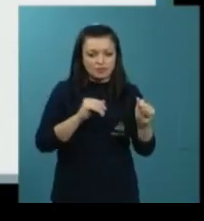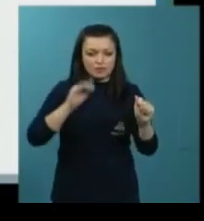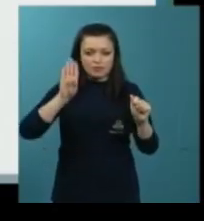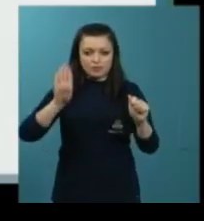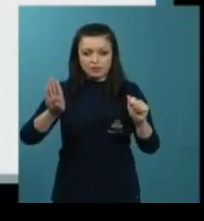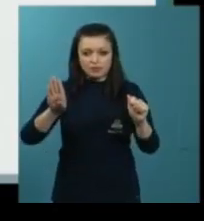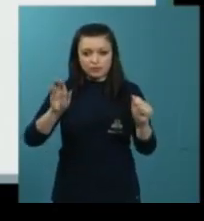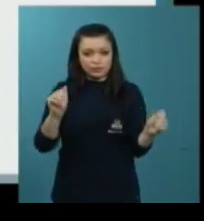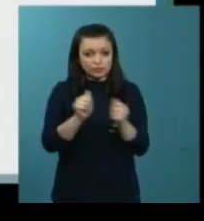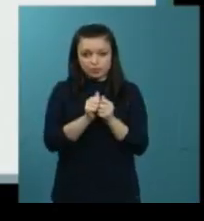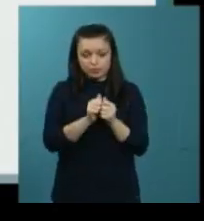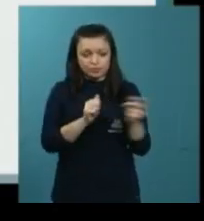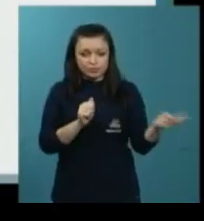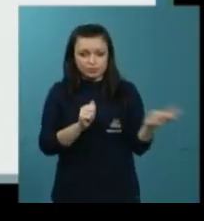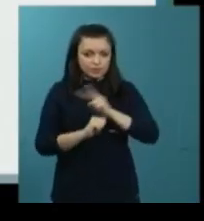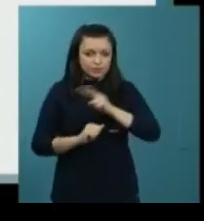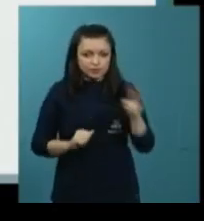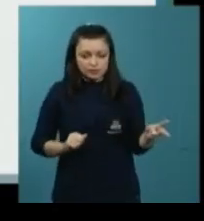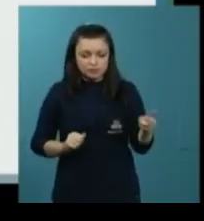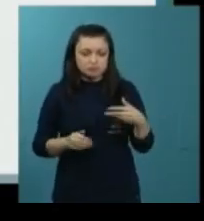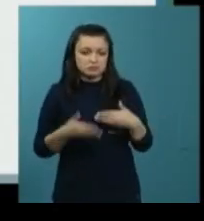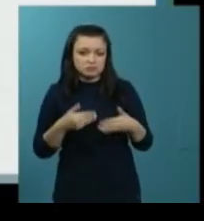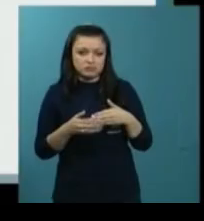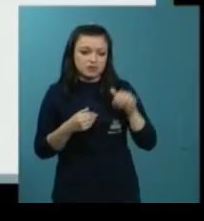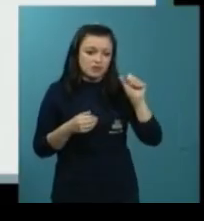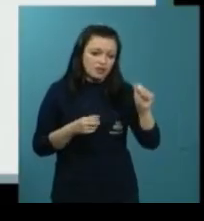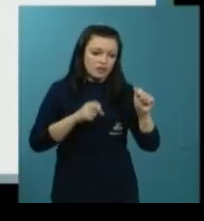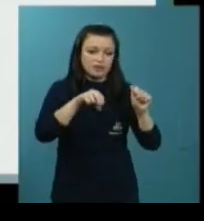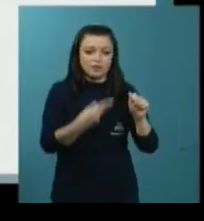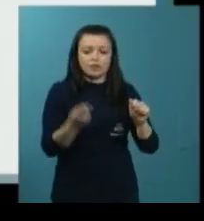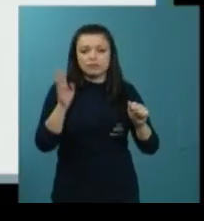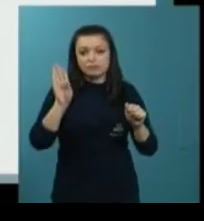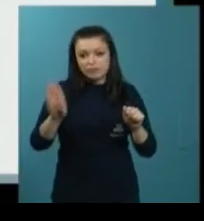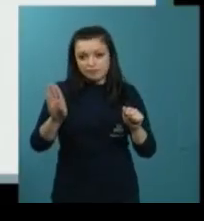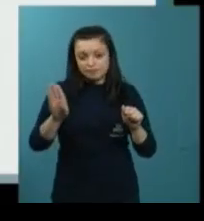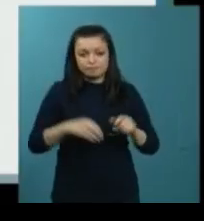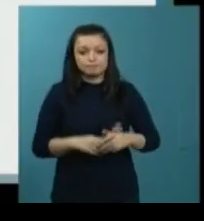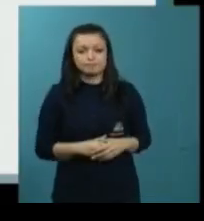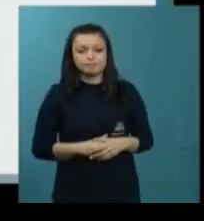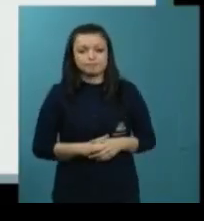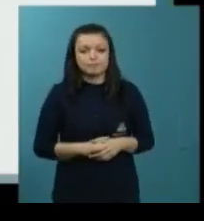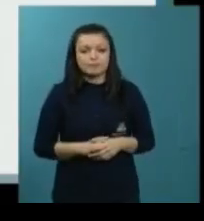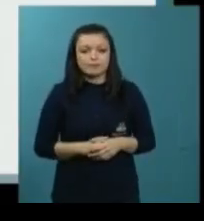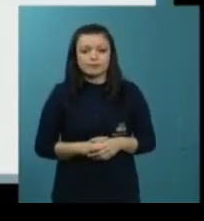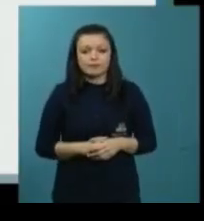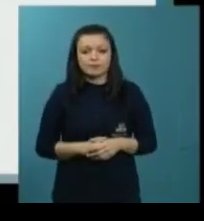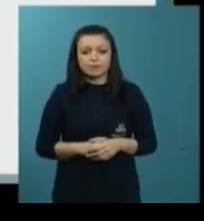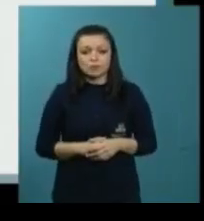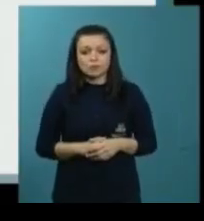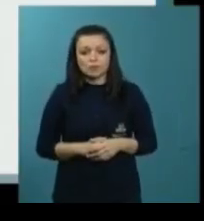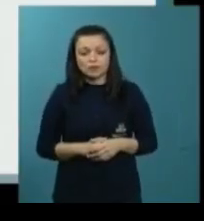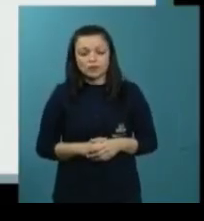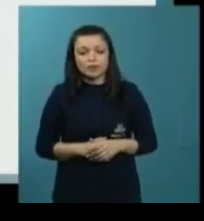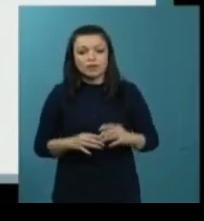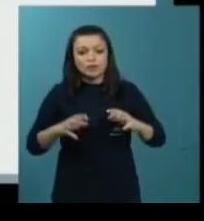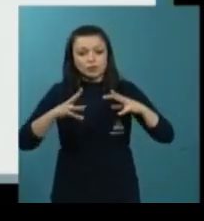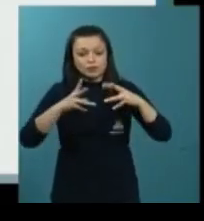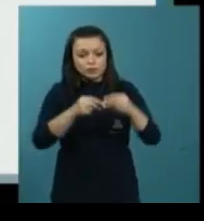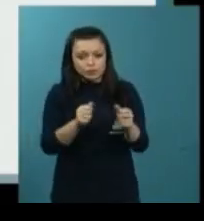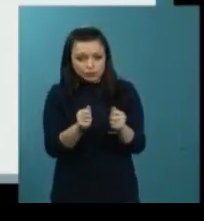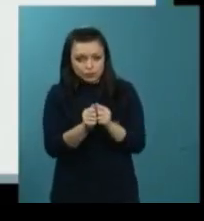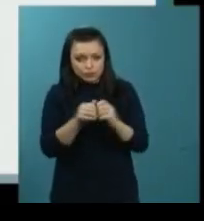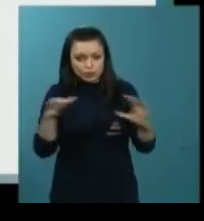a ambos, tanto ao A quanto ao B. E o conjunto que